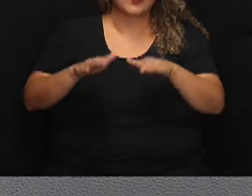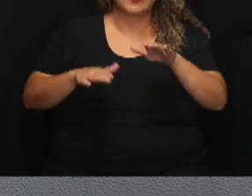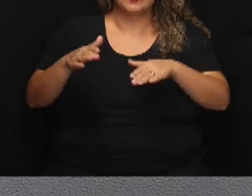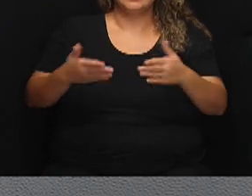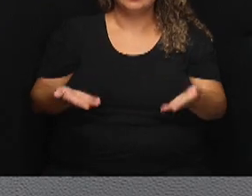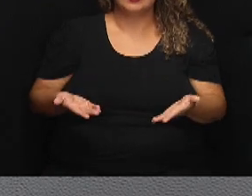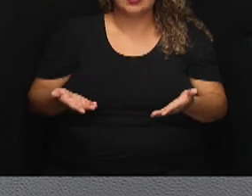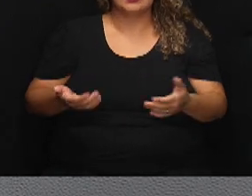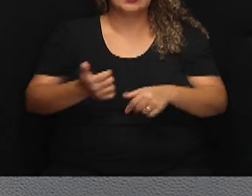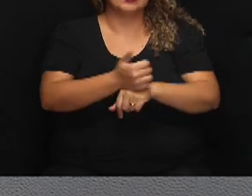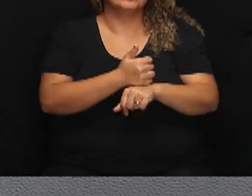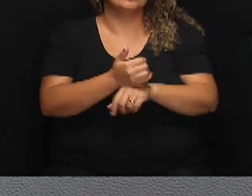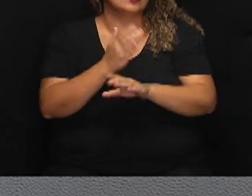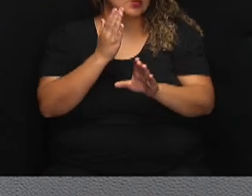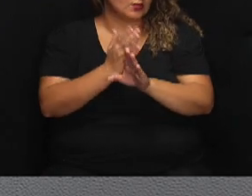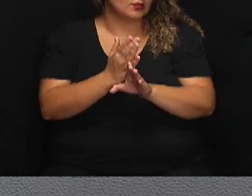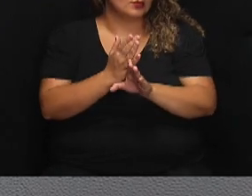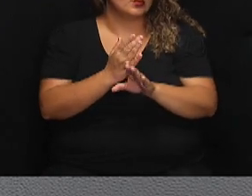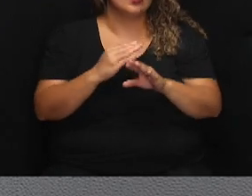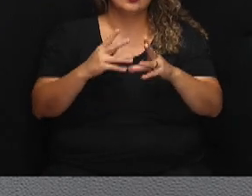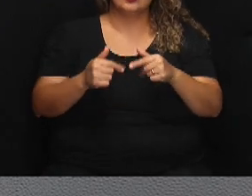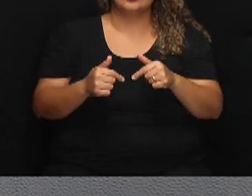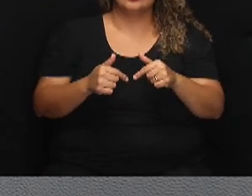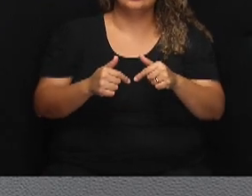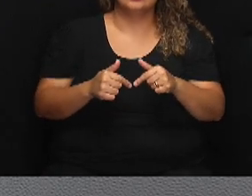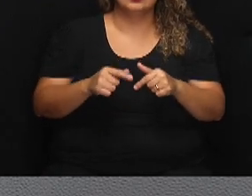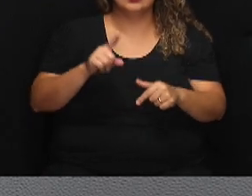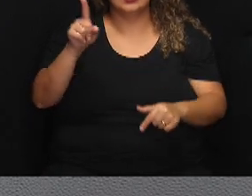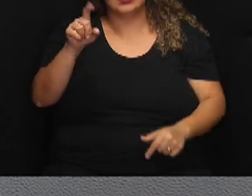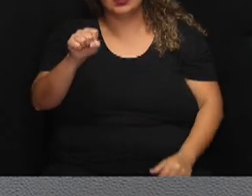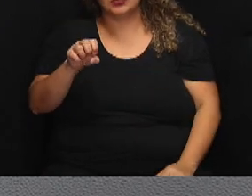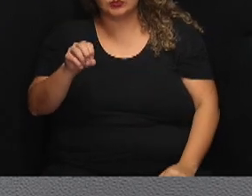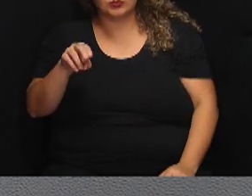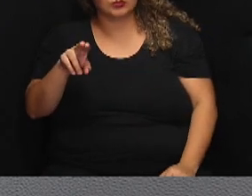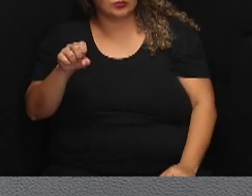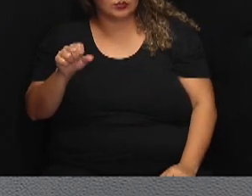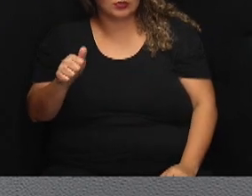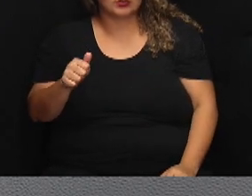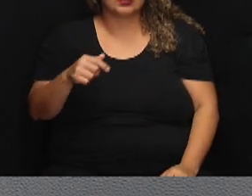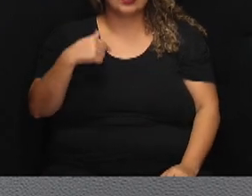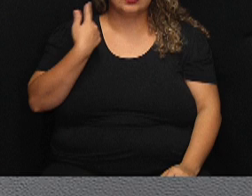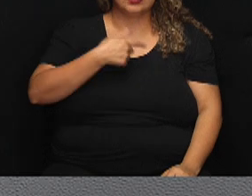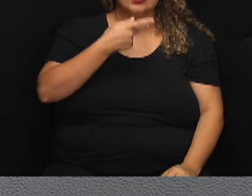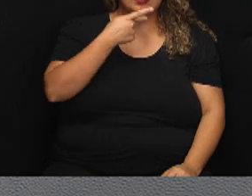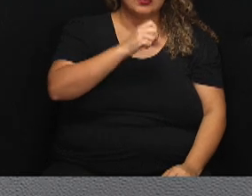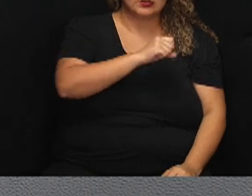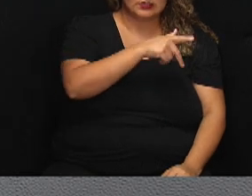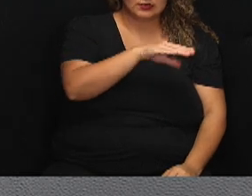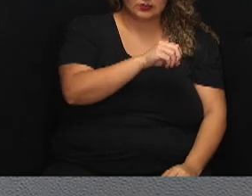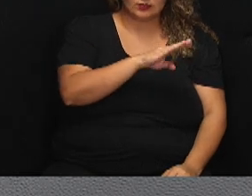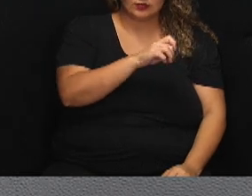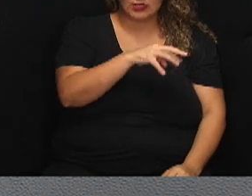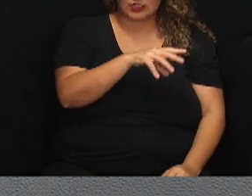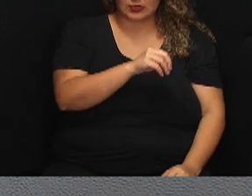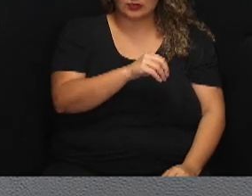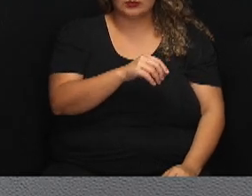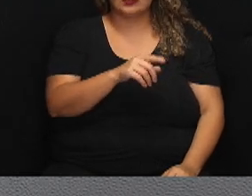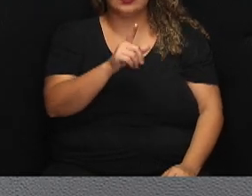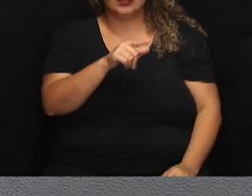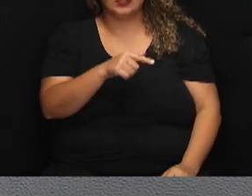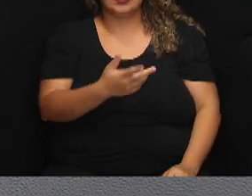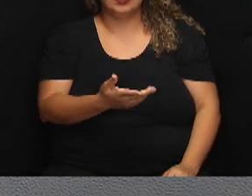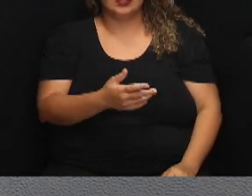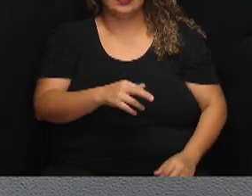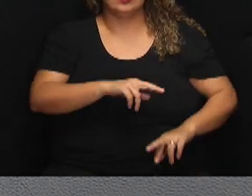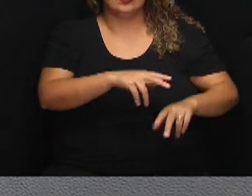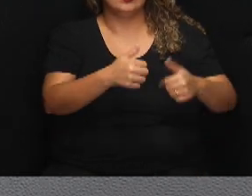vezes os profissionais que elas encontram, todos são localizados em Sousas. A gente está falando de São Bernardo, que é uma região que ela é bem abastada de